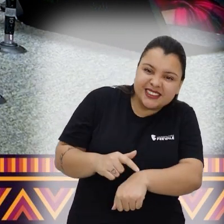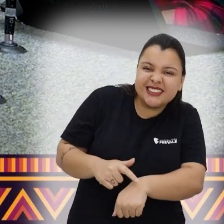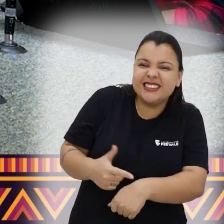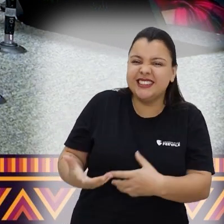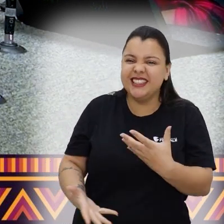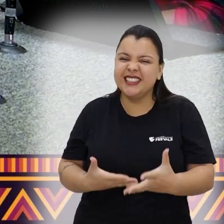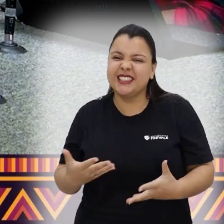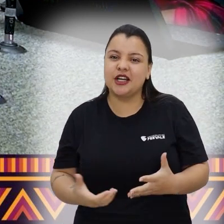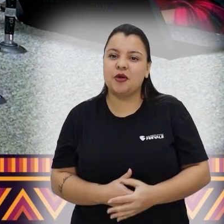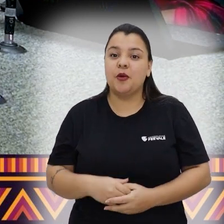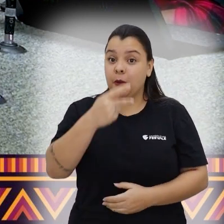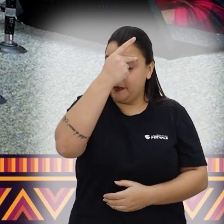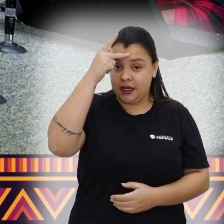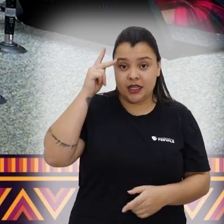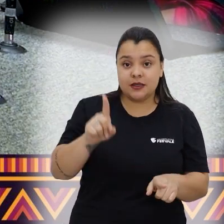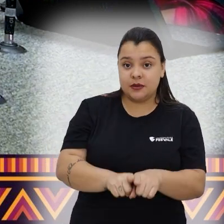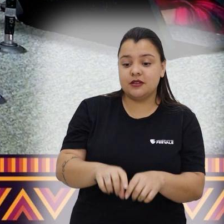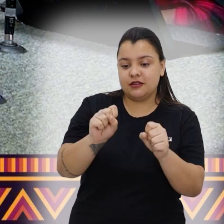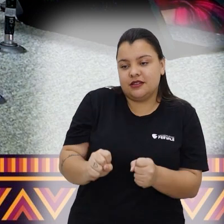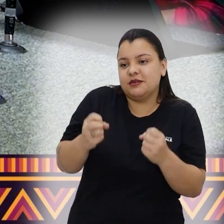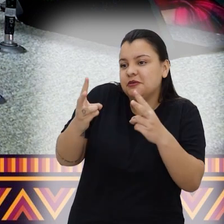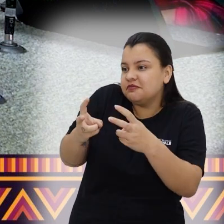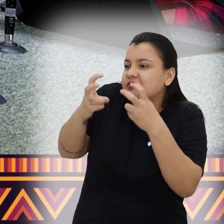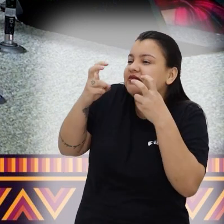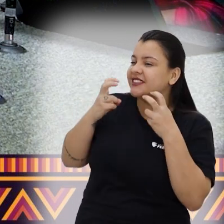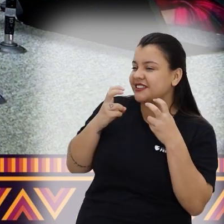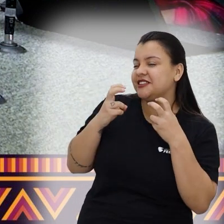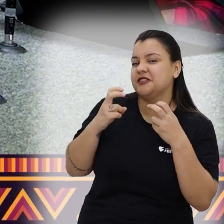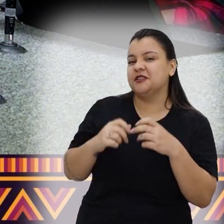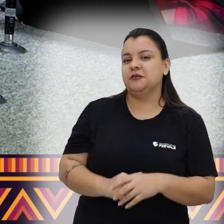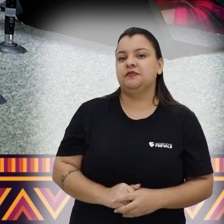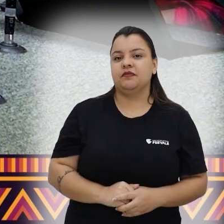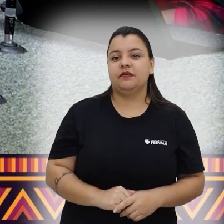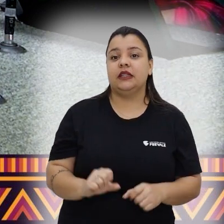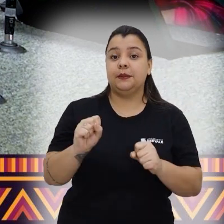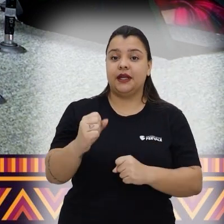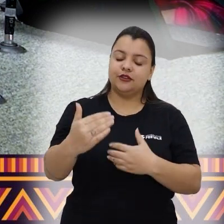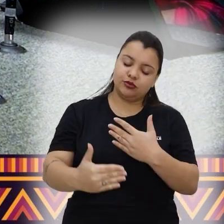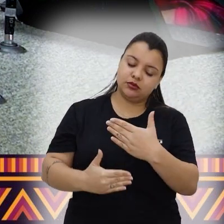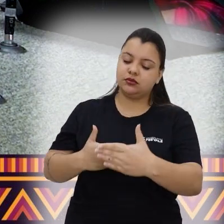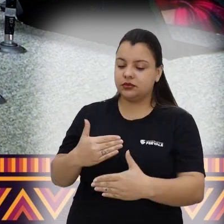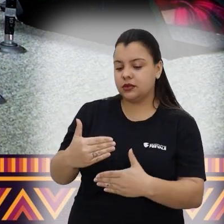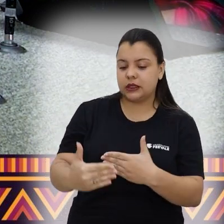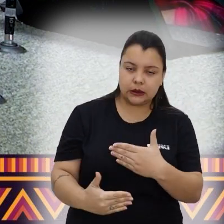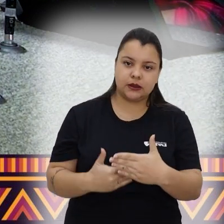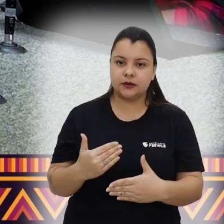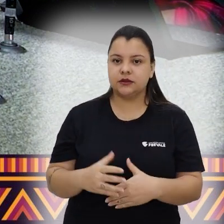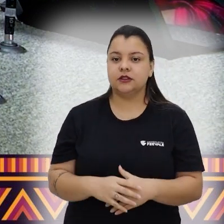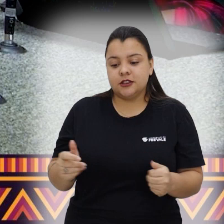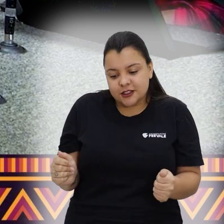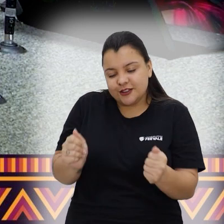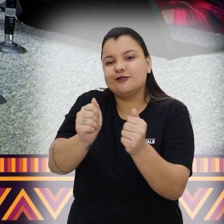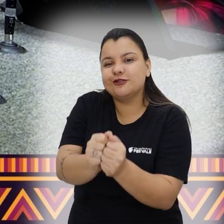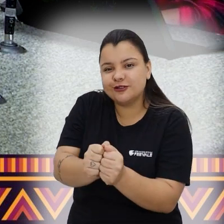para que as pessoas também consigam te escutar, né, e que a gente possa continuar aí na caminhada, enfim.